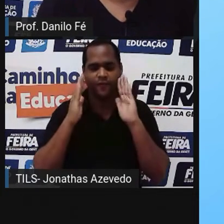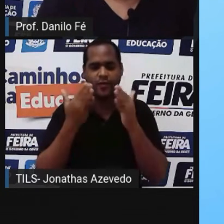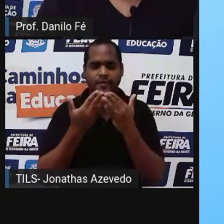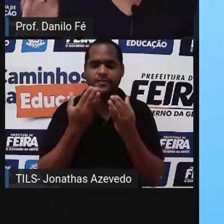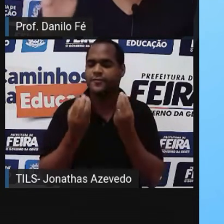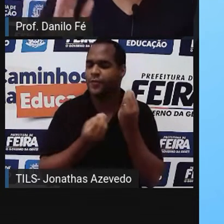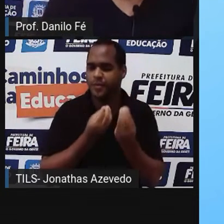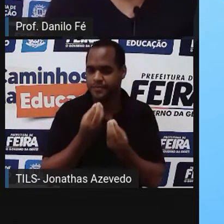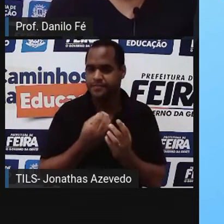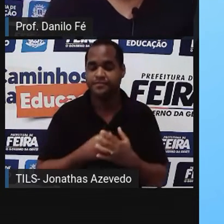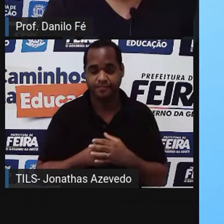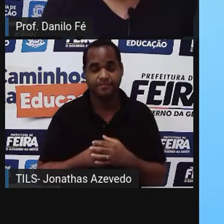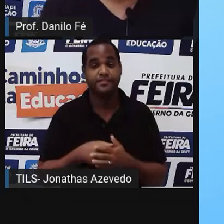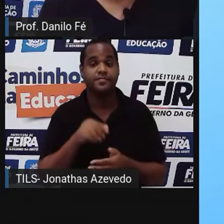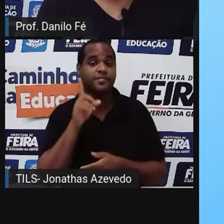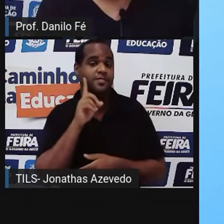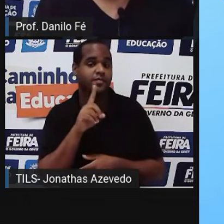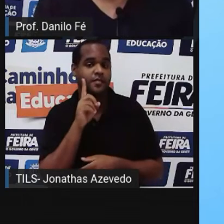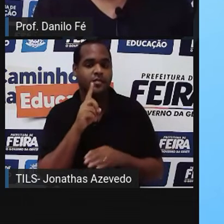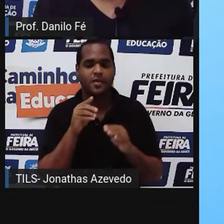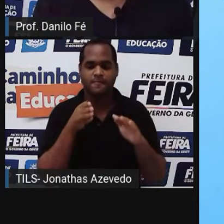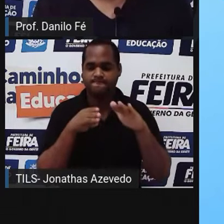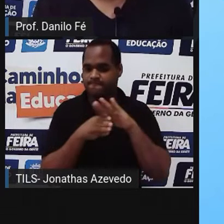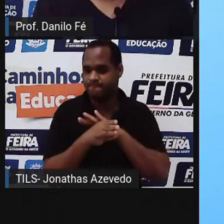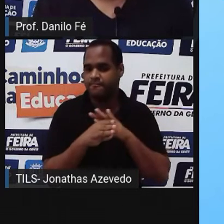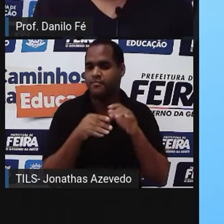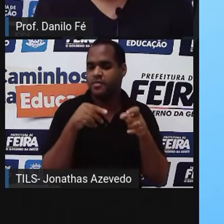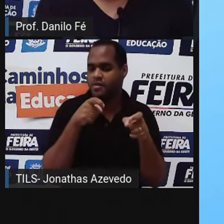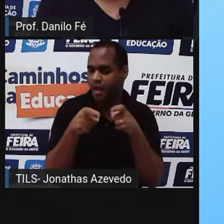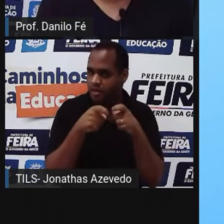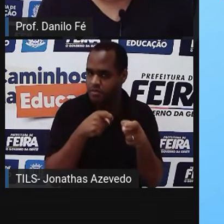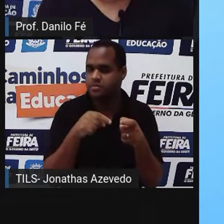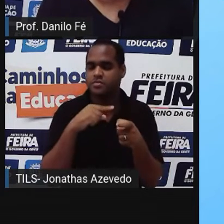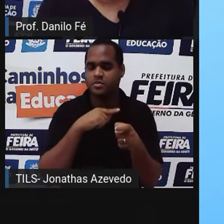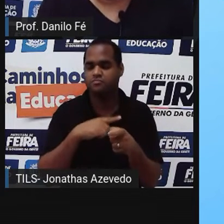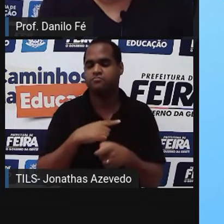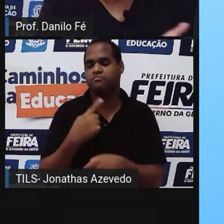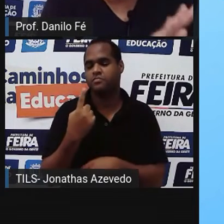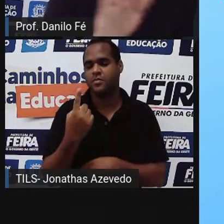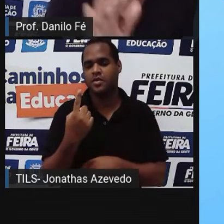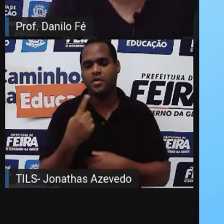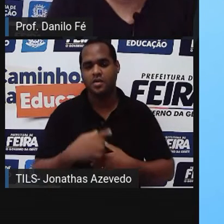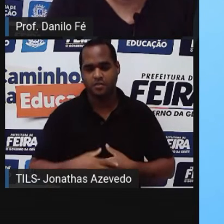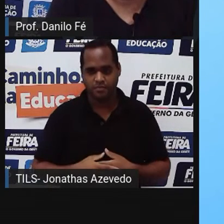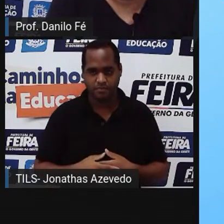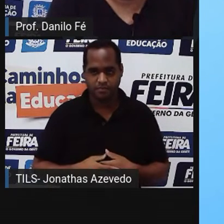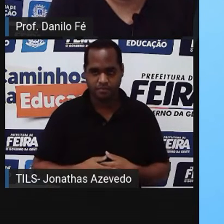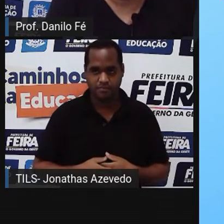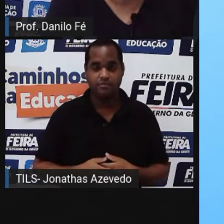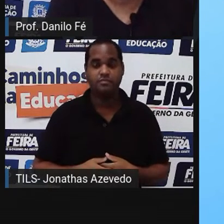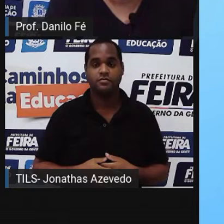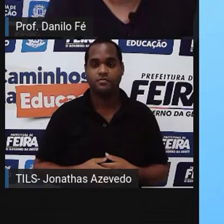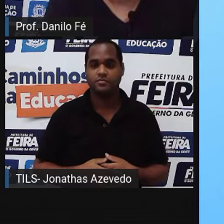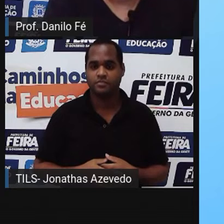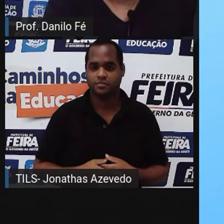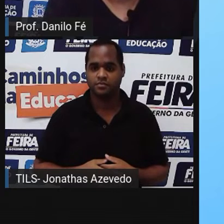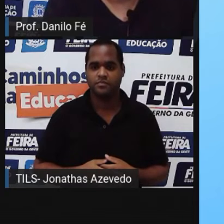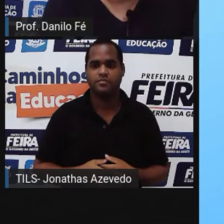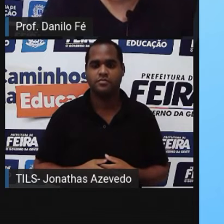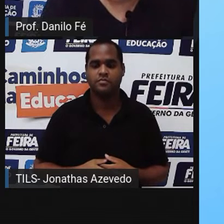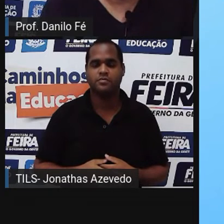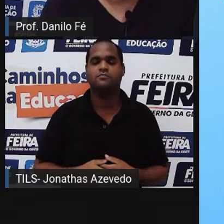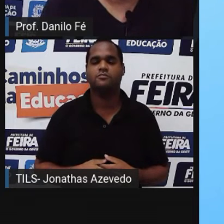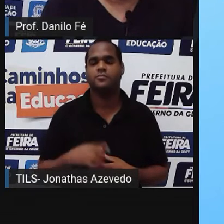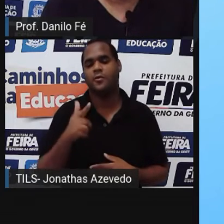nisso? Os Estados Unidos entram na guerra. Fato 1 desse movimento de virada.